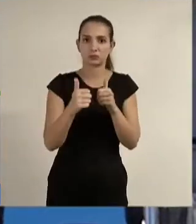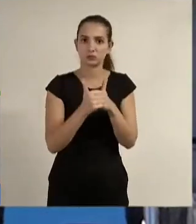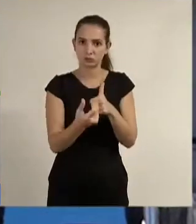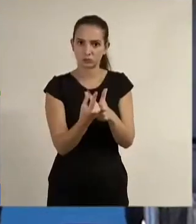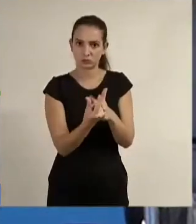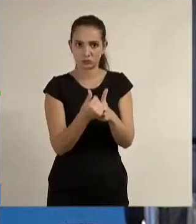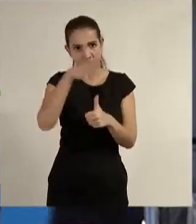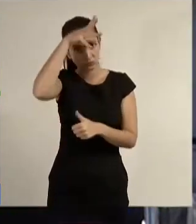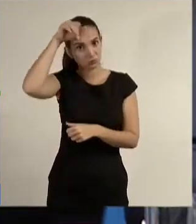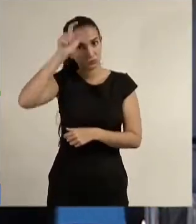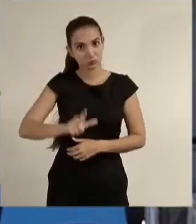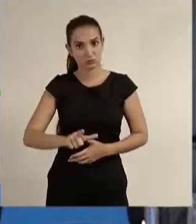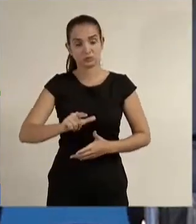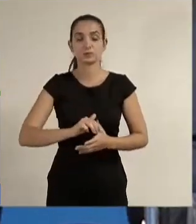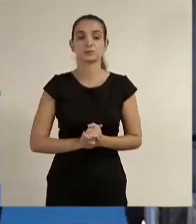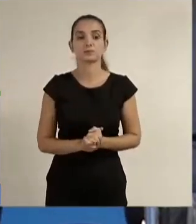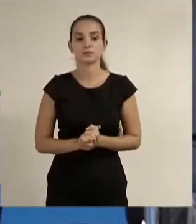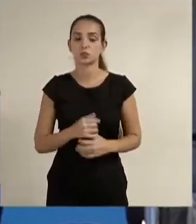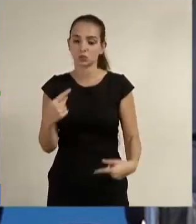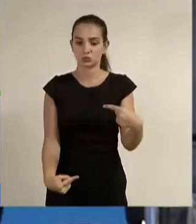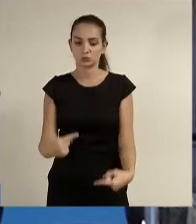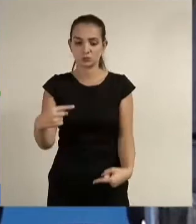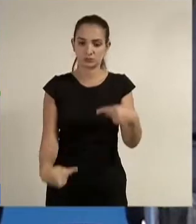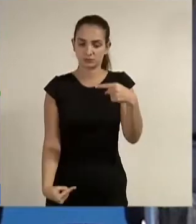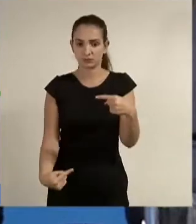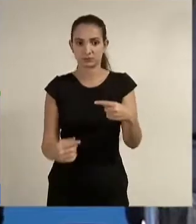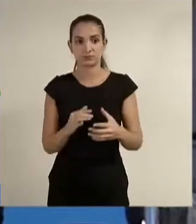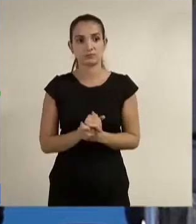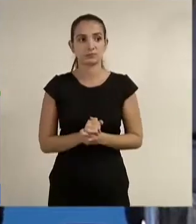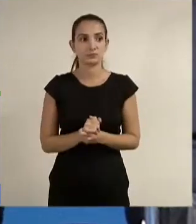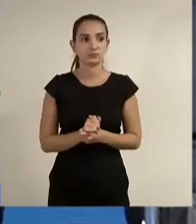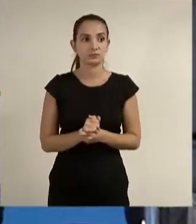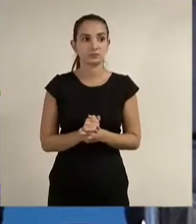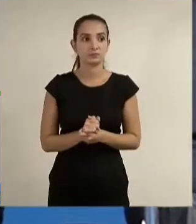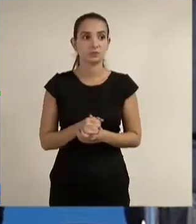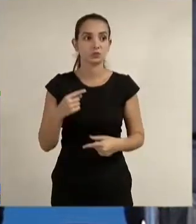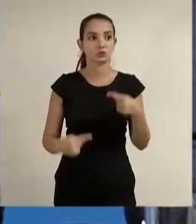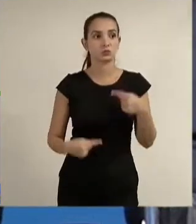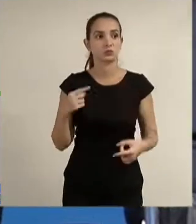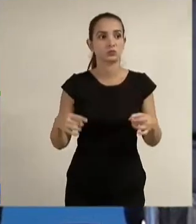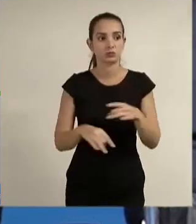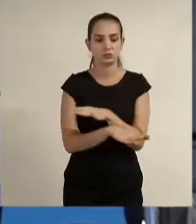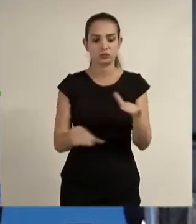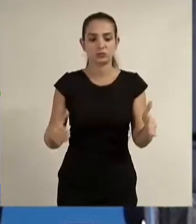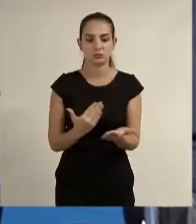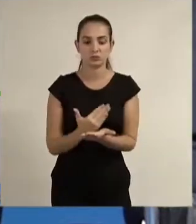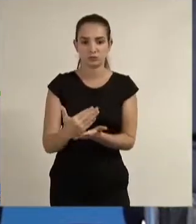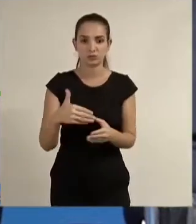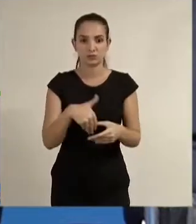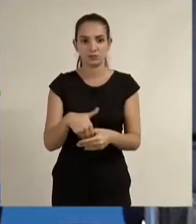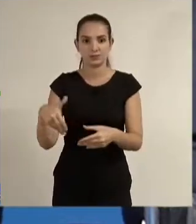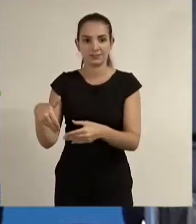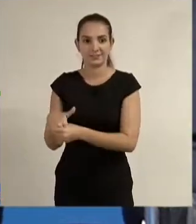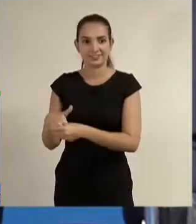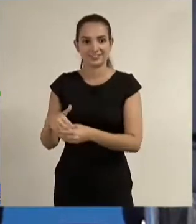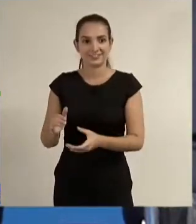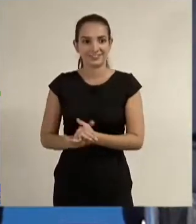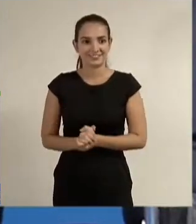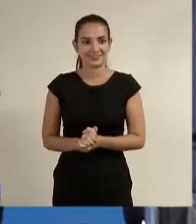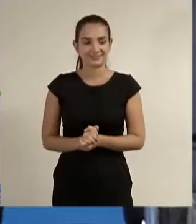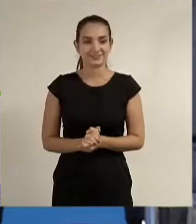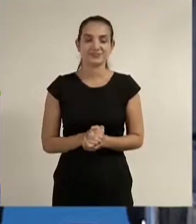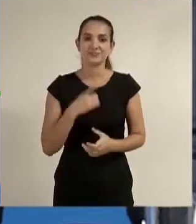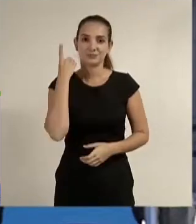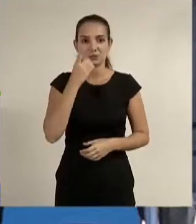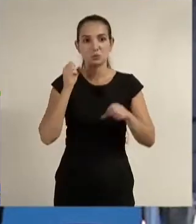Sul. Em discussão. Encerrada a discussão, em votação. Os deputados podem